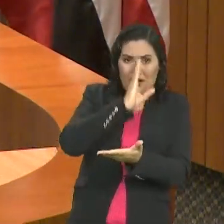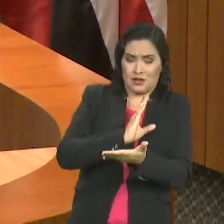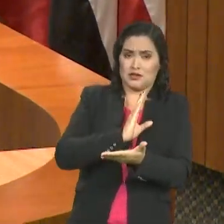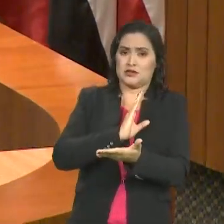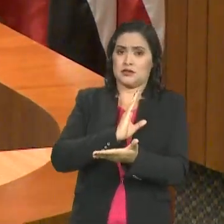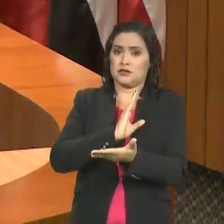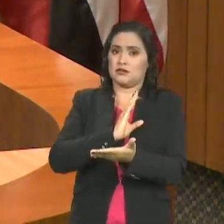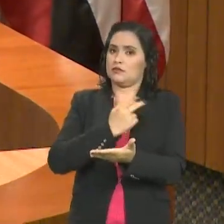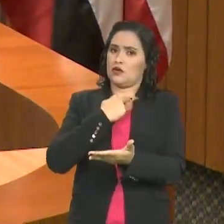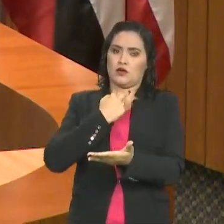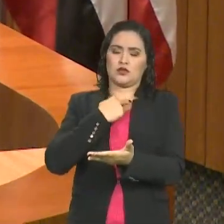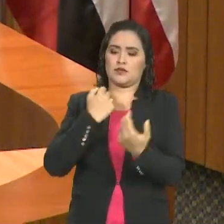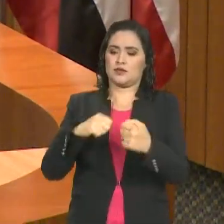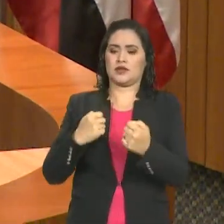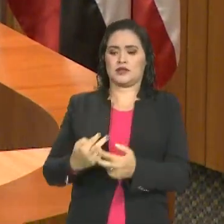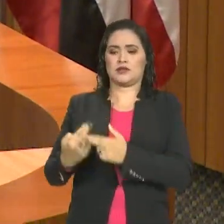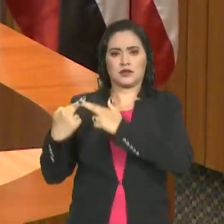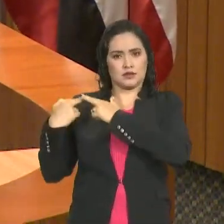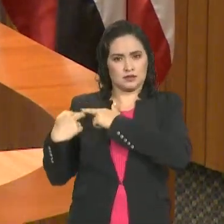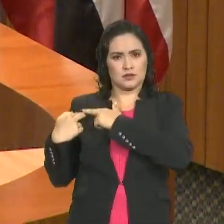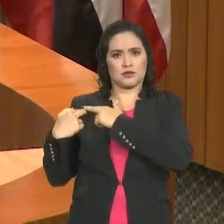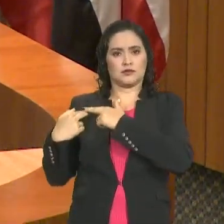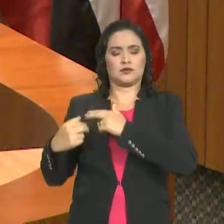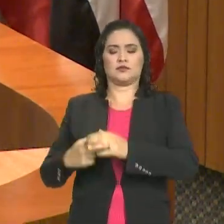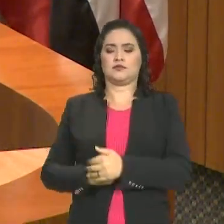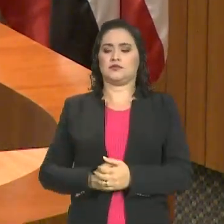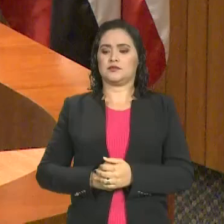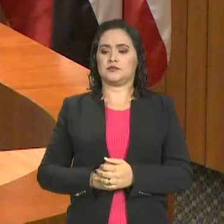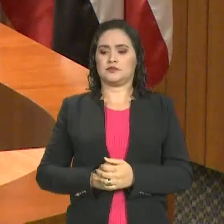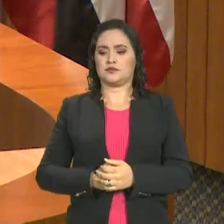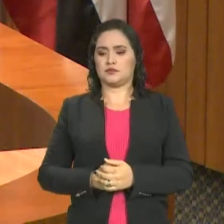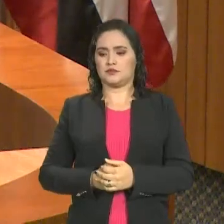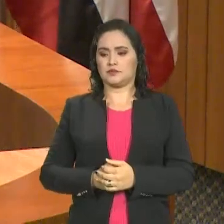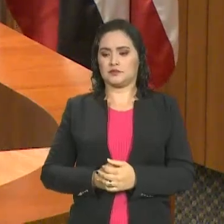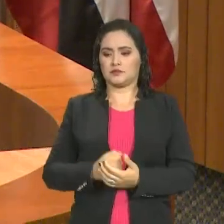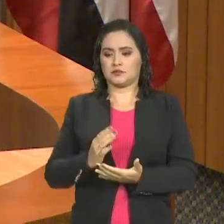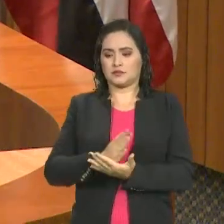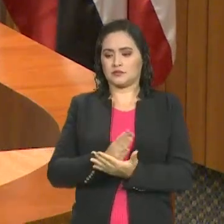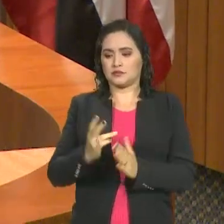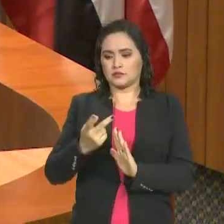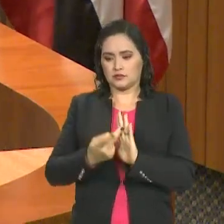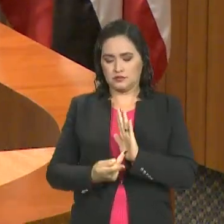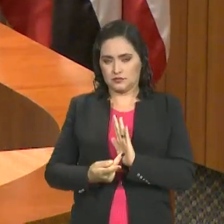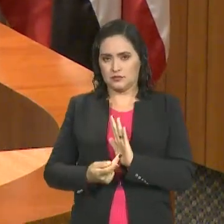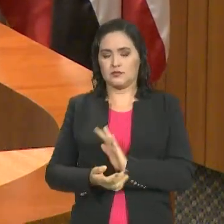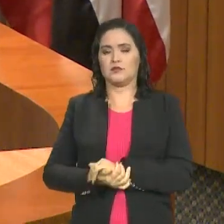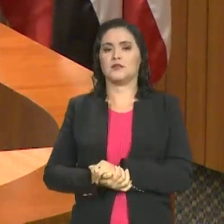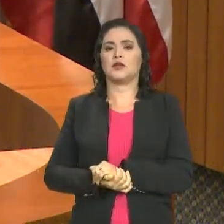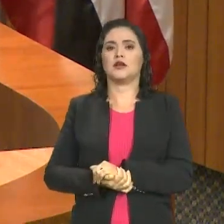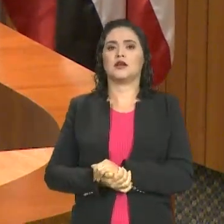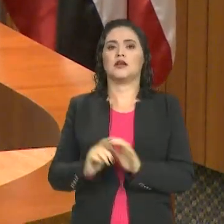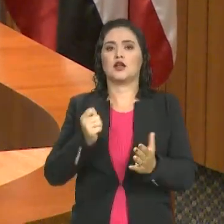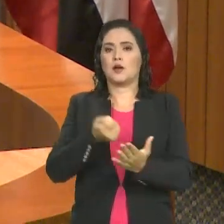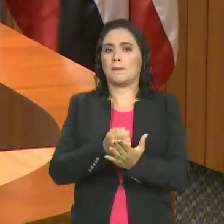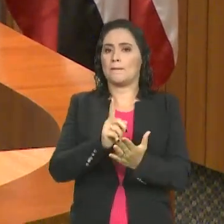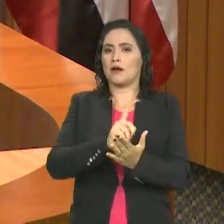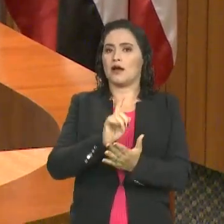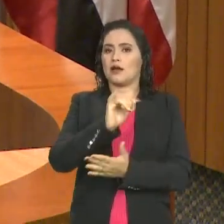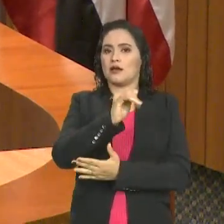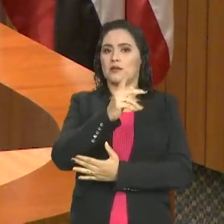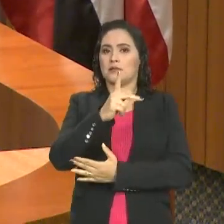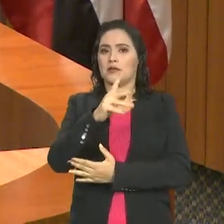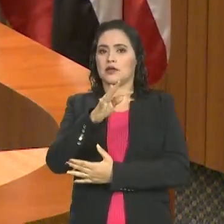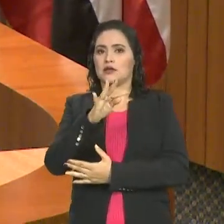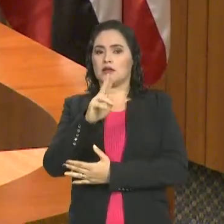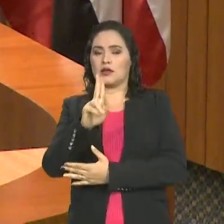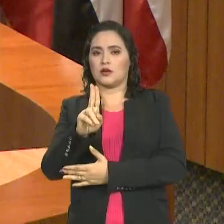aqui. Tivemos projetos como isenção de IPTU para quem é MEI.